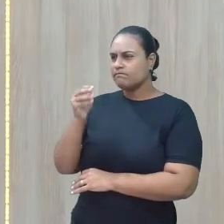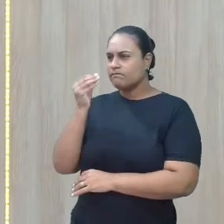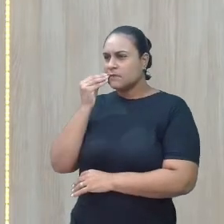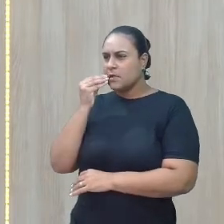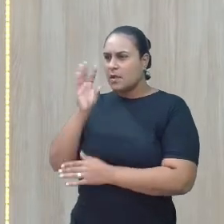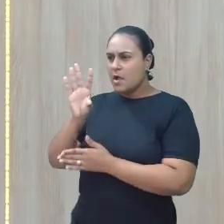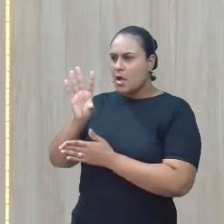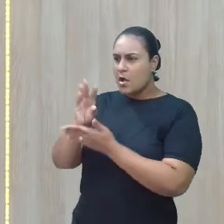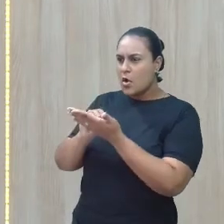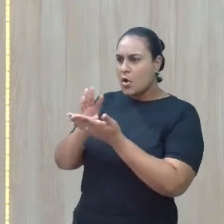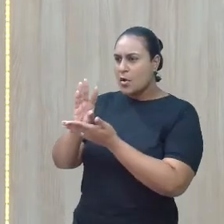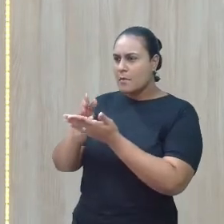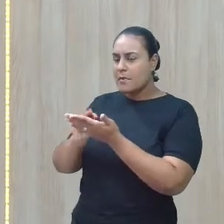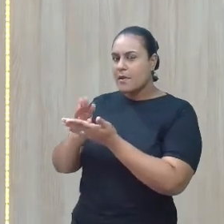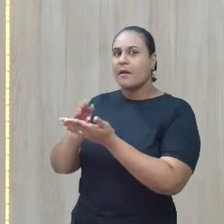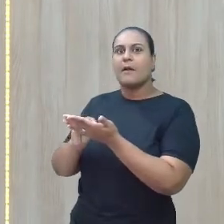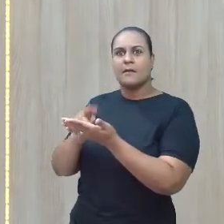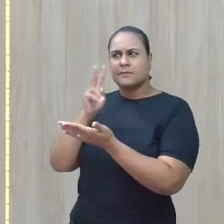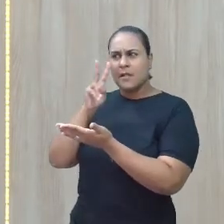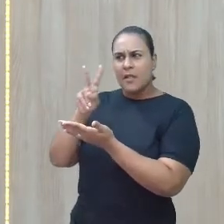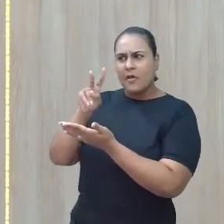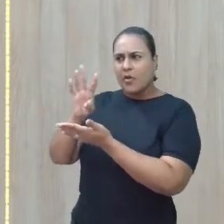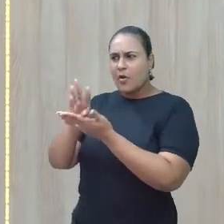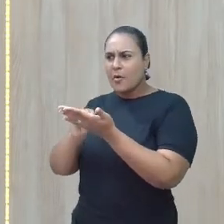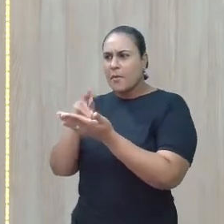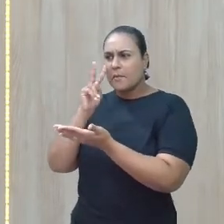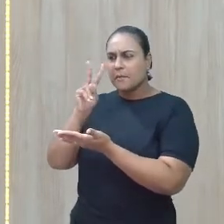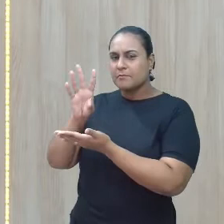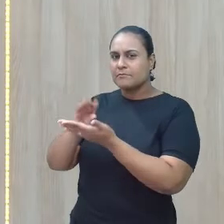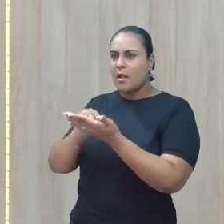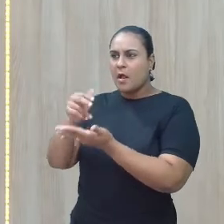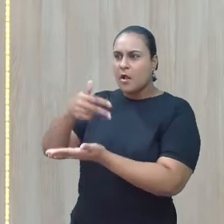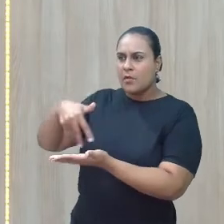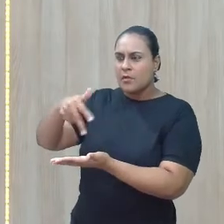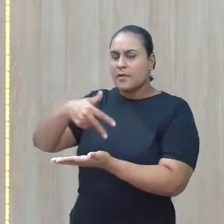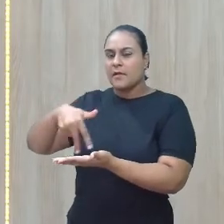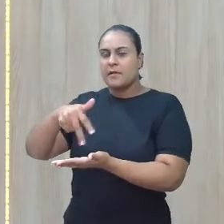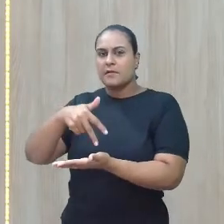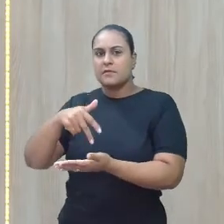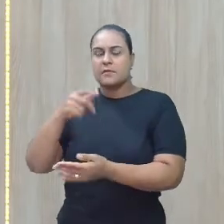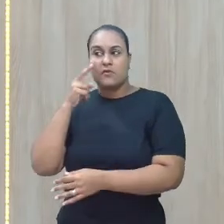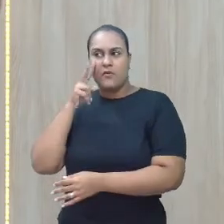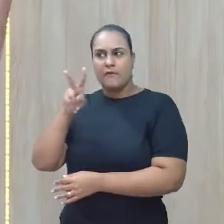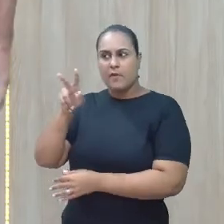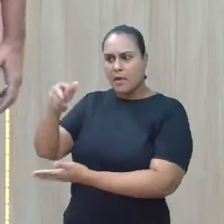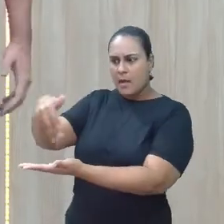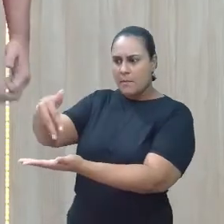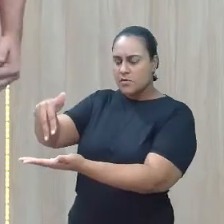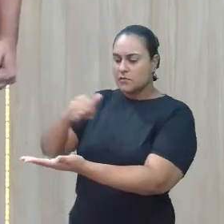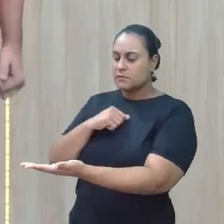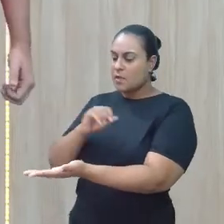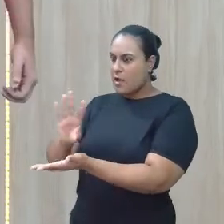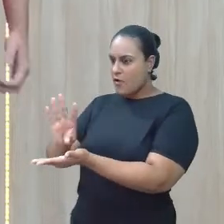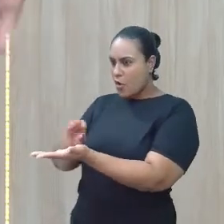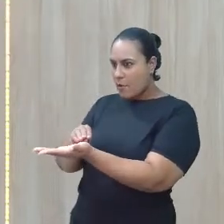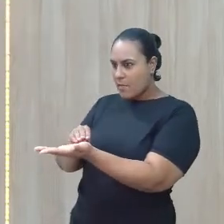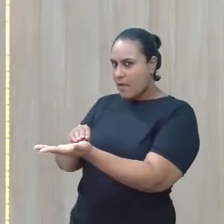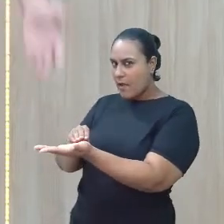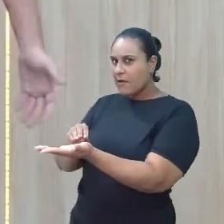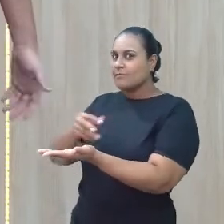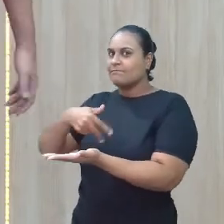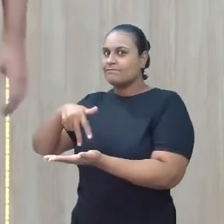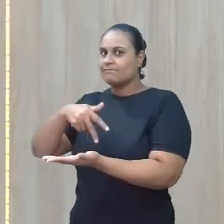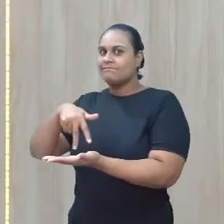tentar imitar aquilo que tá acontecendo. Então, uma dança, né? Então, eu vejo, eu vou tentar fazer também, tá certo? Aquilo